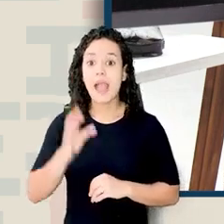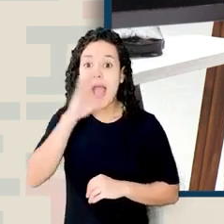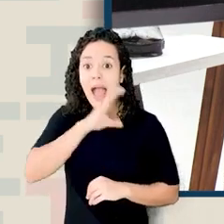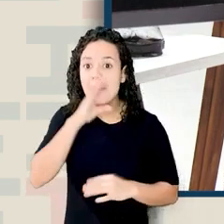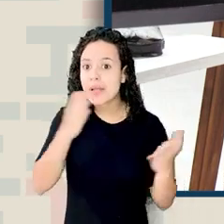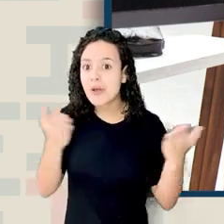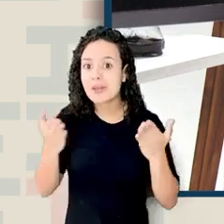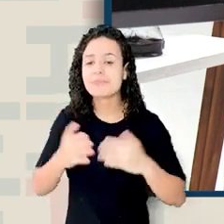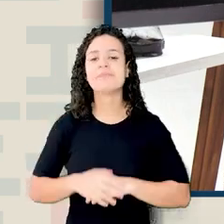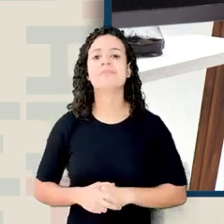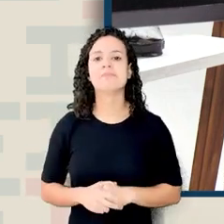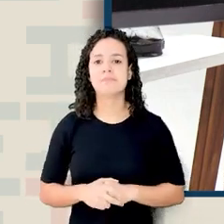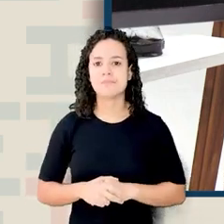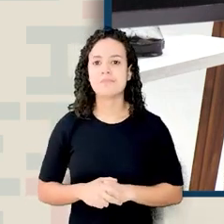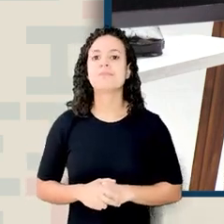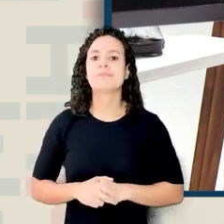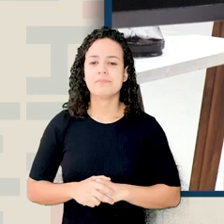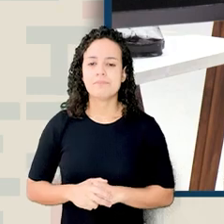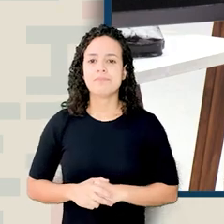Acelerado.